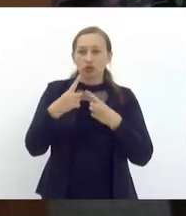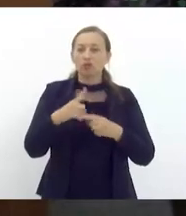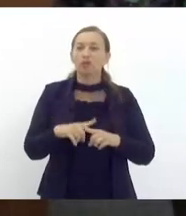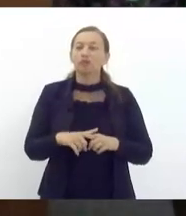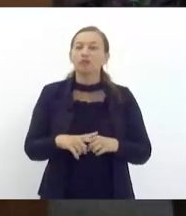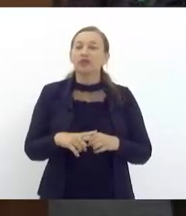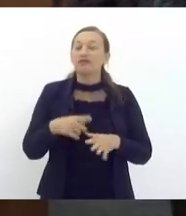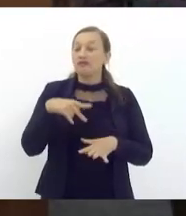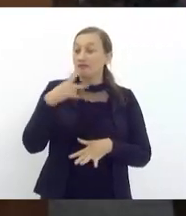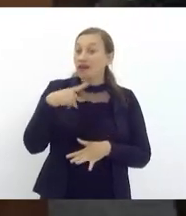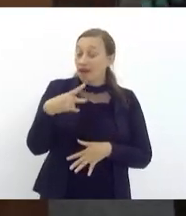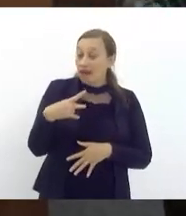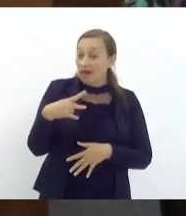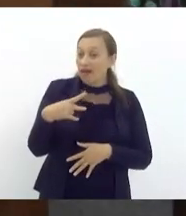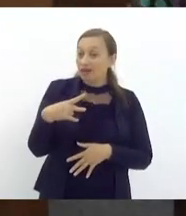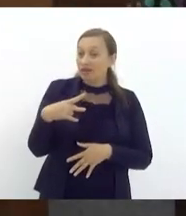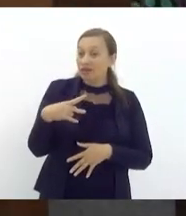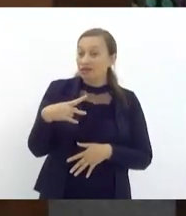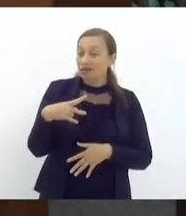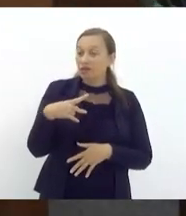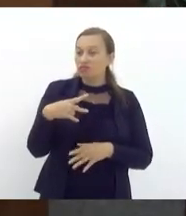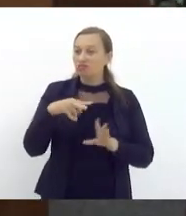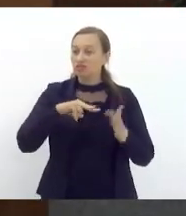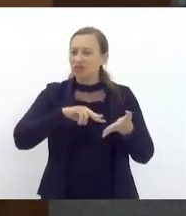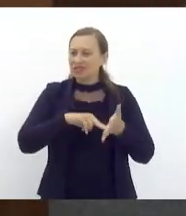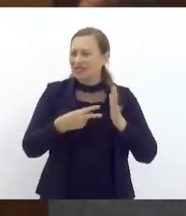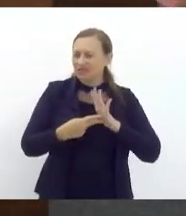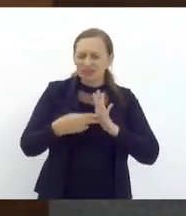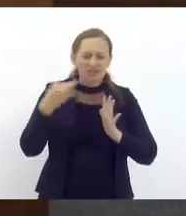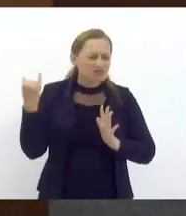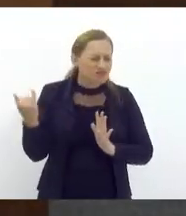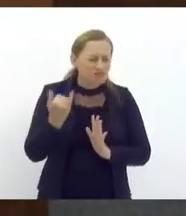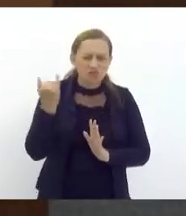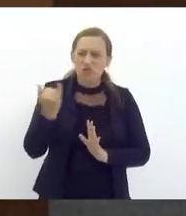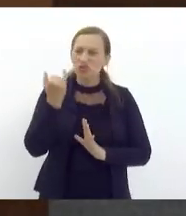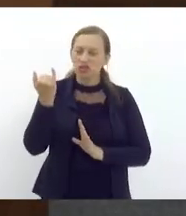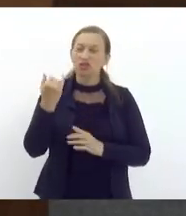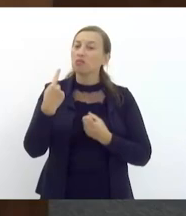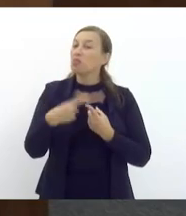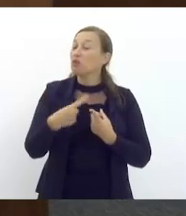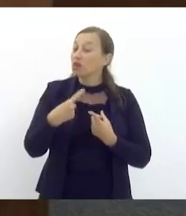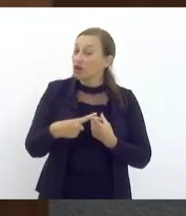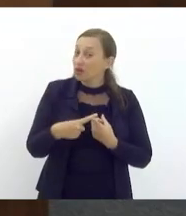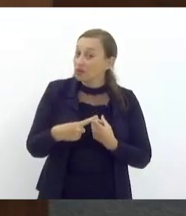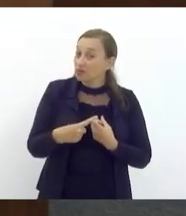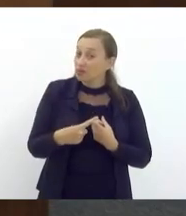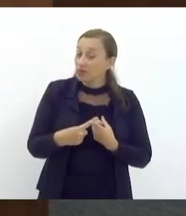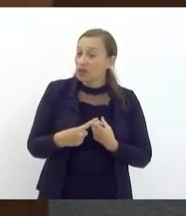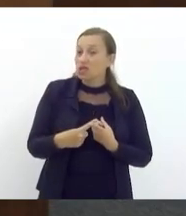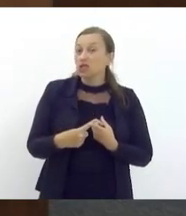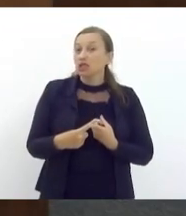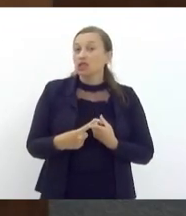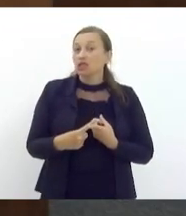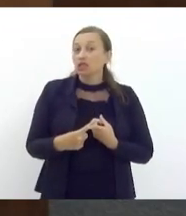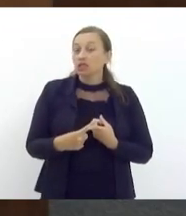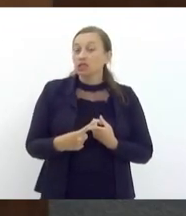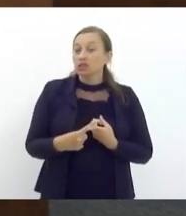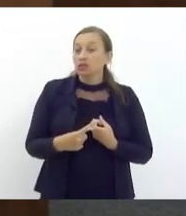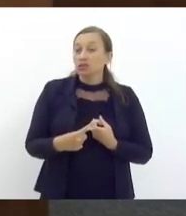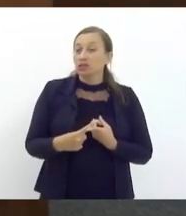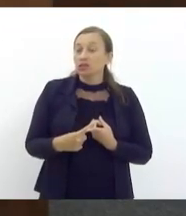dizer que isso tem um significado muito muito grande porque nós temos que